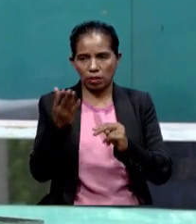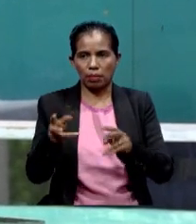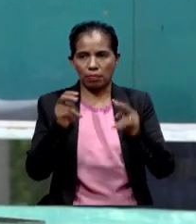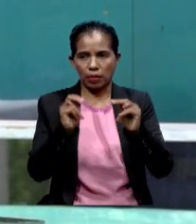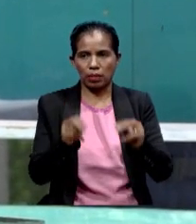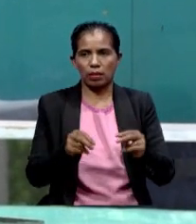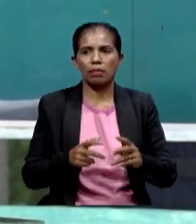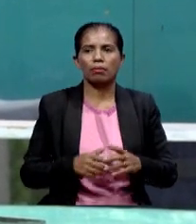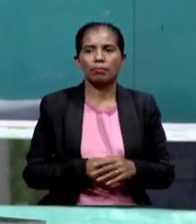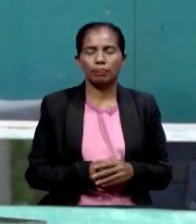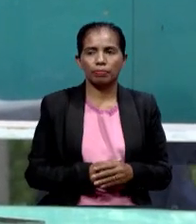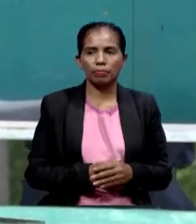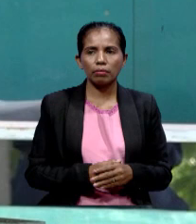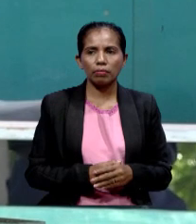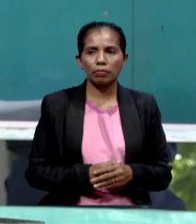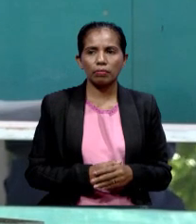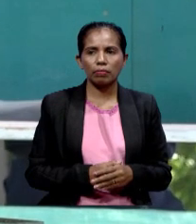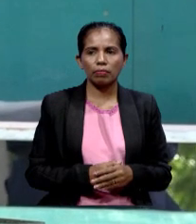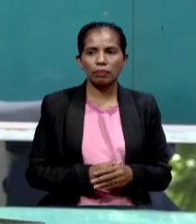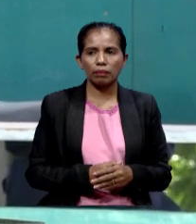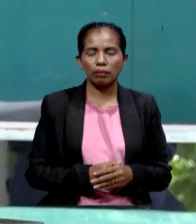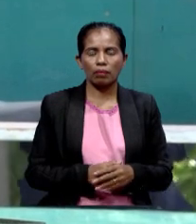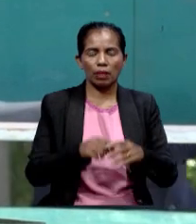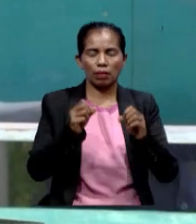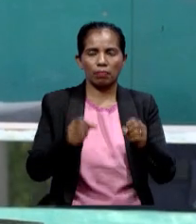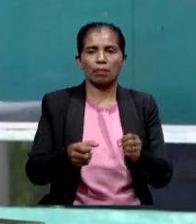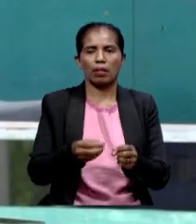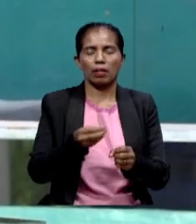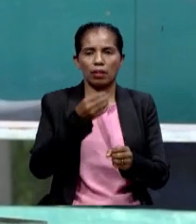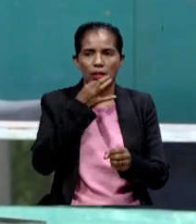precisa o de bele consumo no mos bele